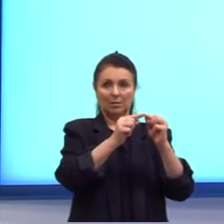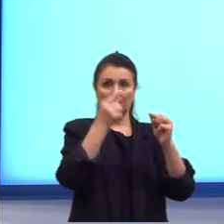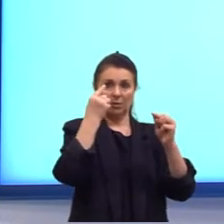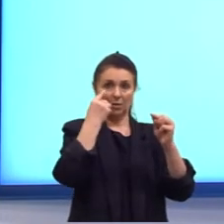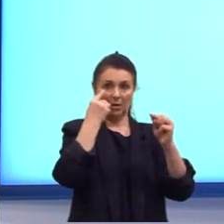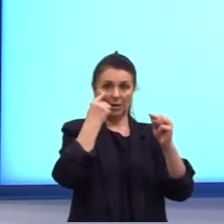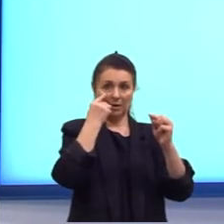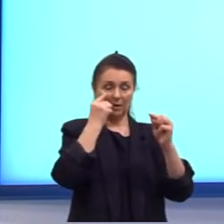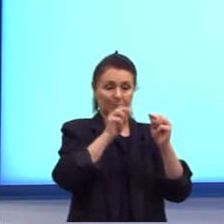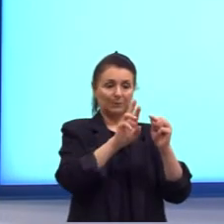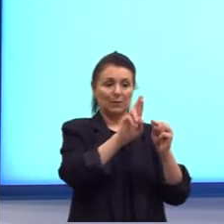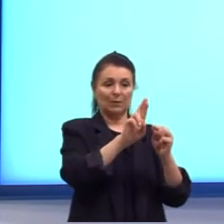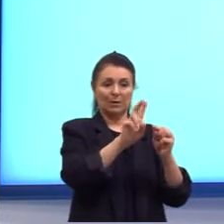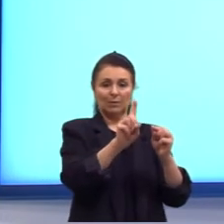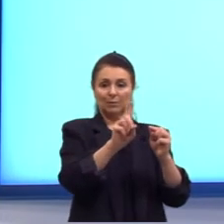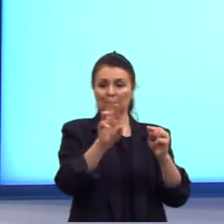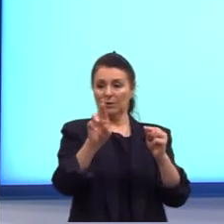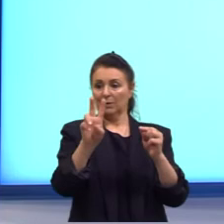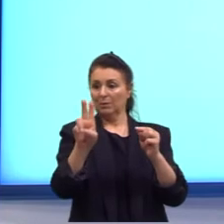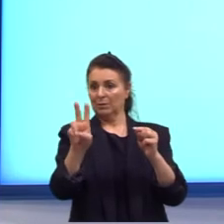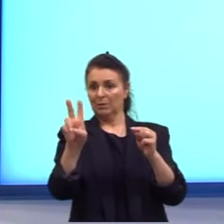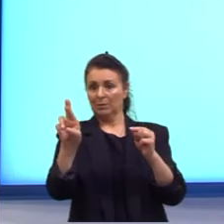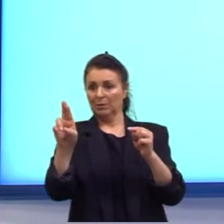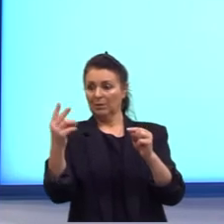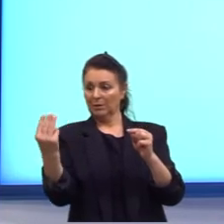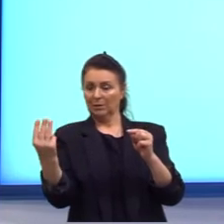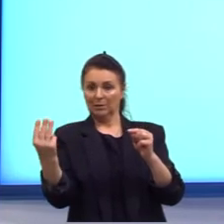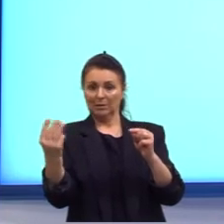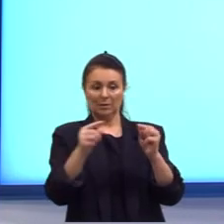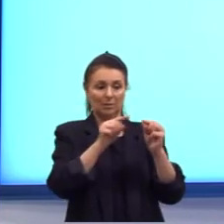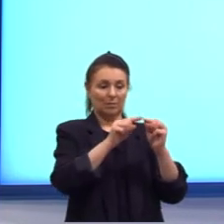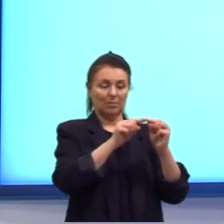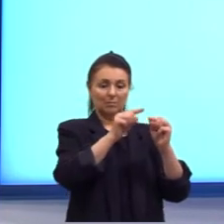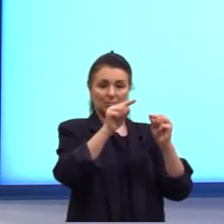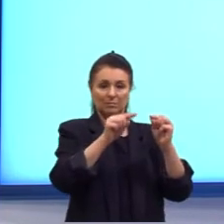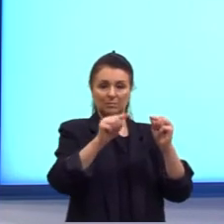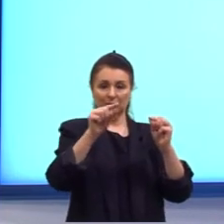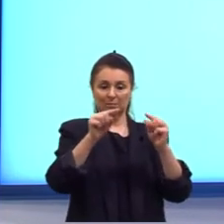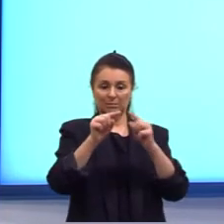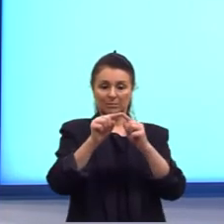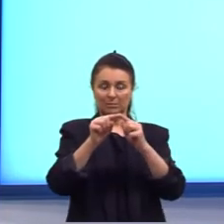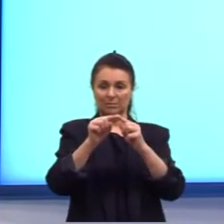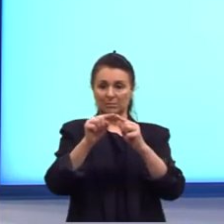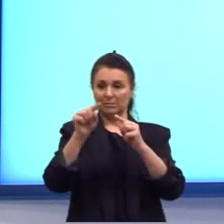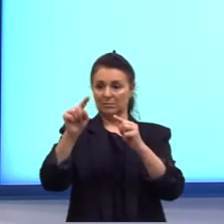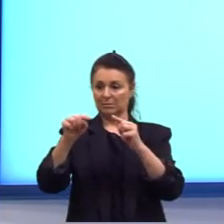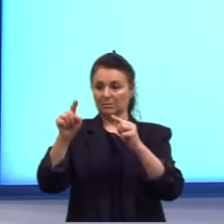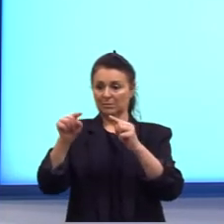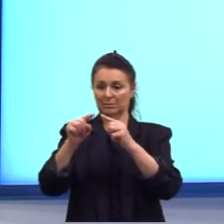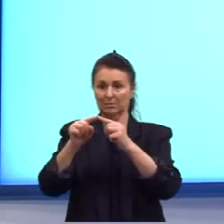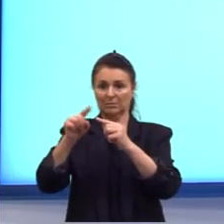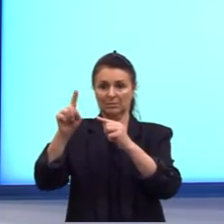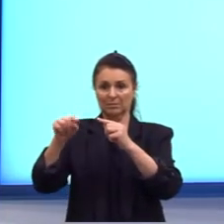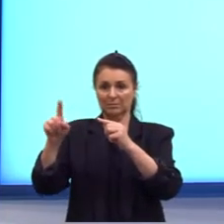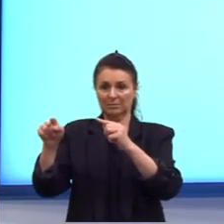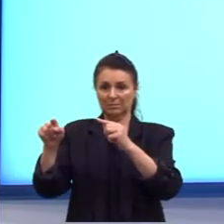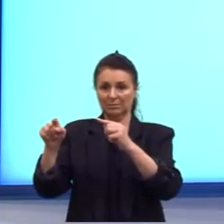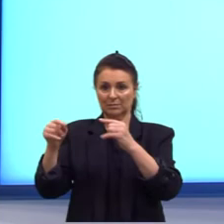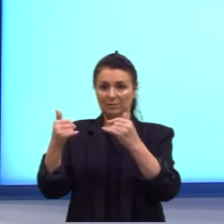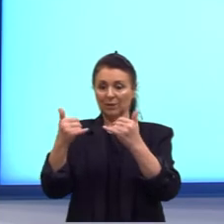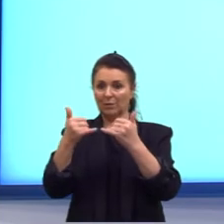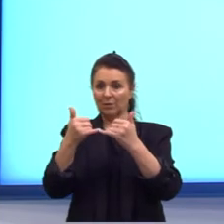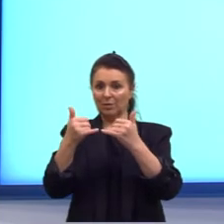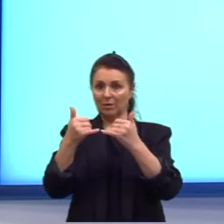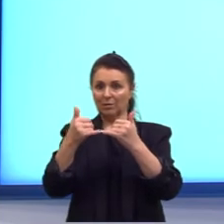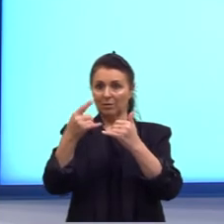insere que que acontece com esses pontos aqui na dessa resistência essa resistência aqui ela só entra em contato